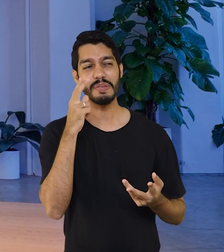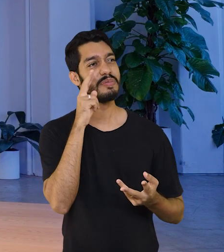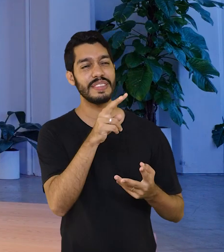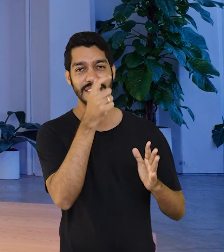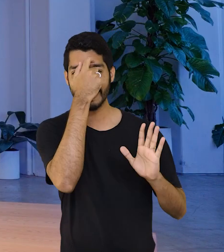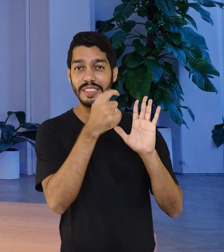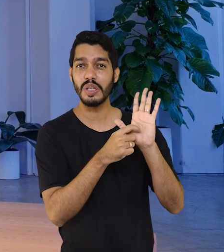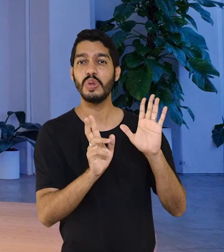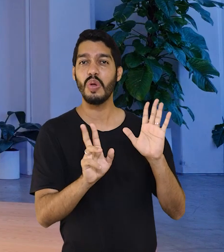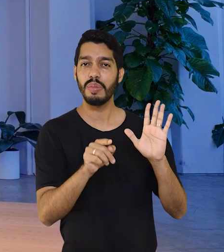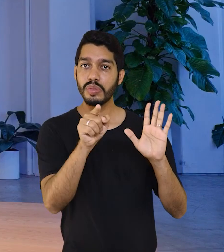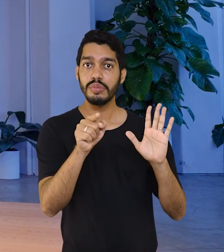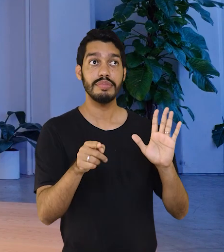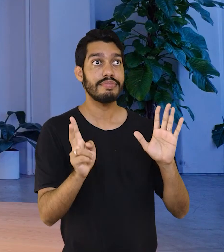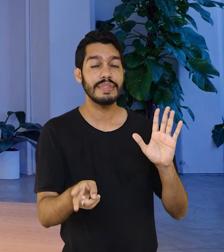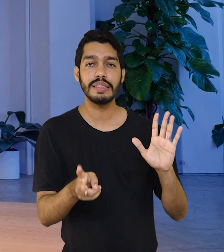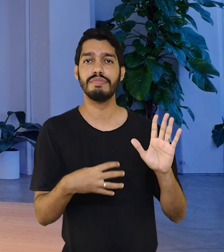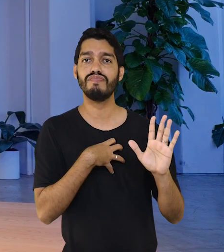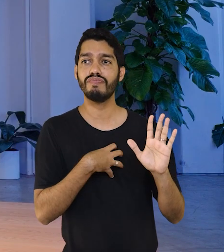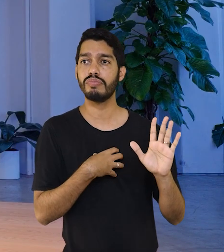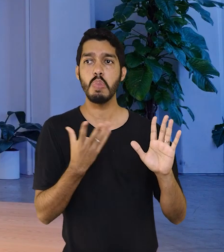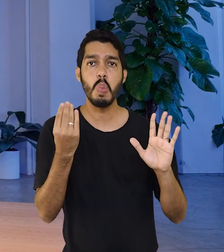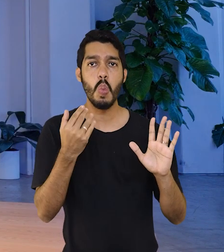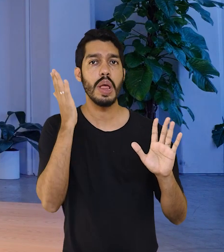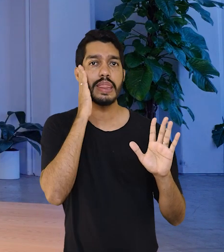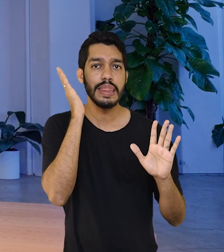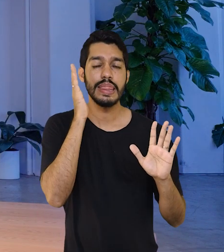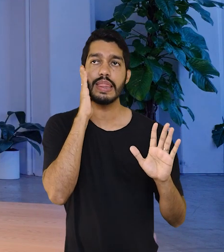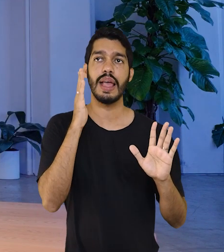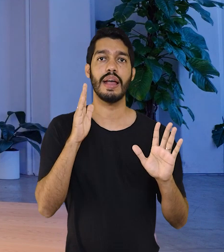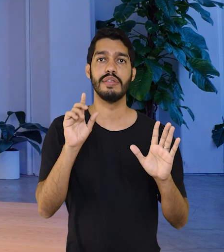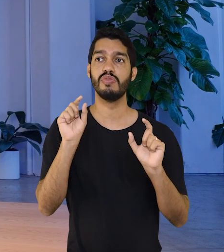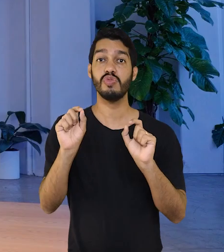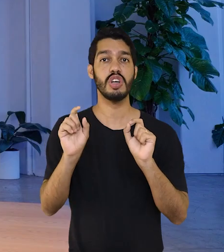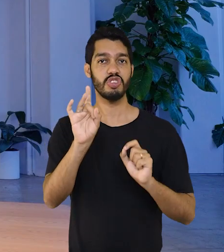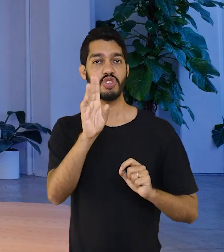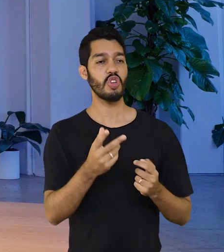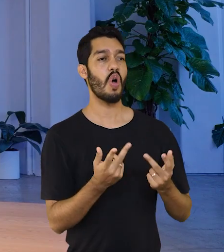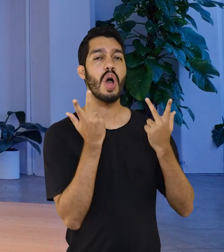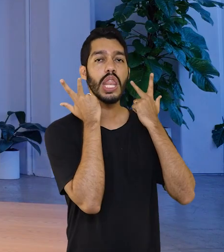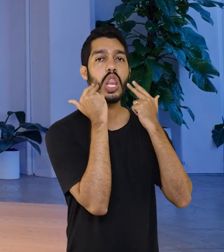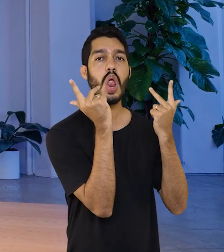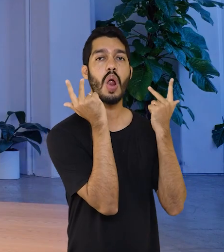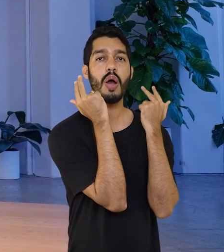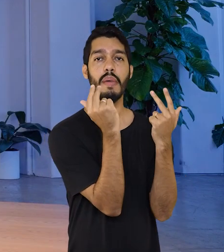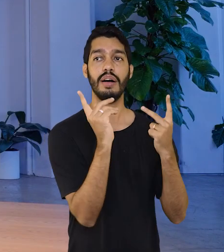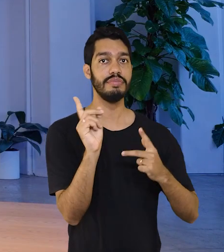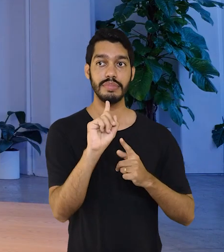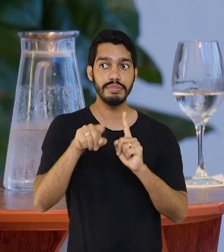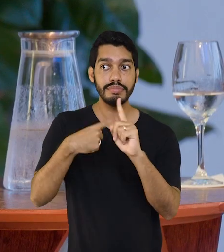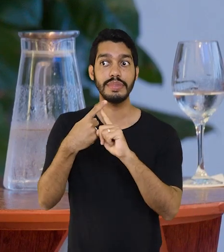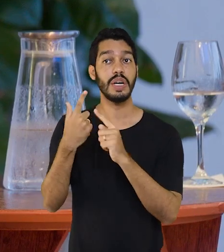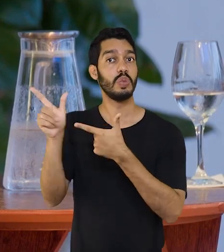você... porque me parece que você respira muito, você entende muito, né, dessa coisa que acontece para além do